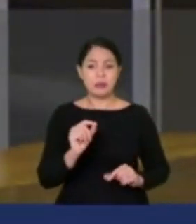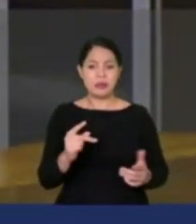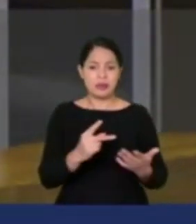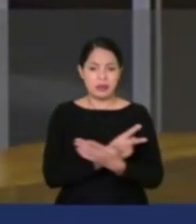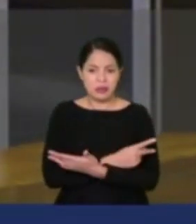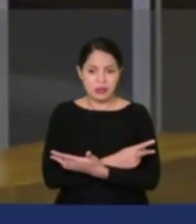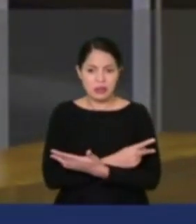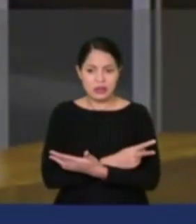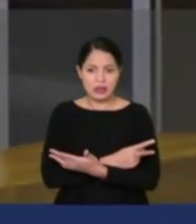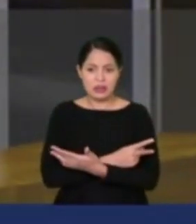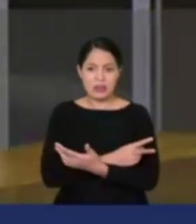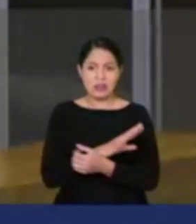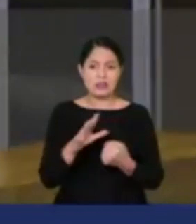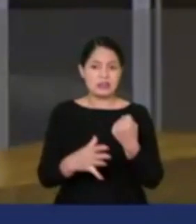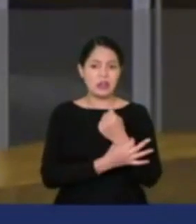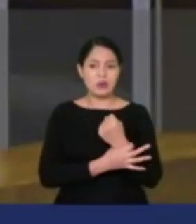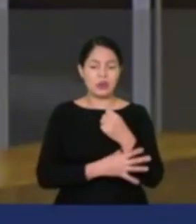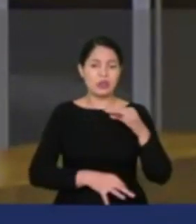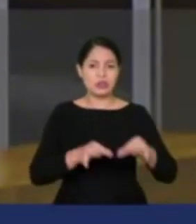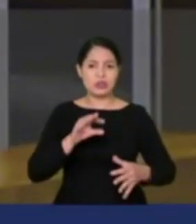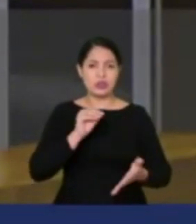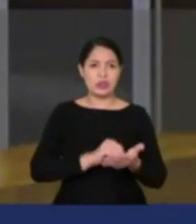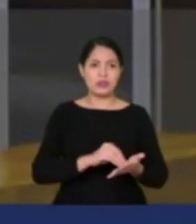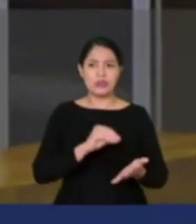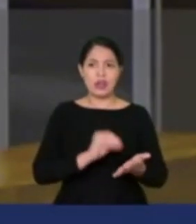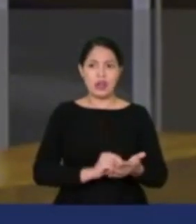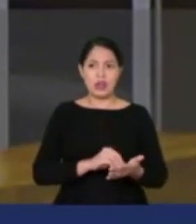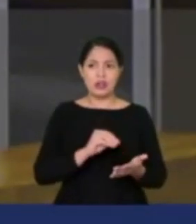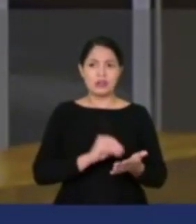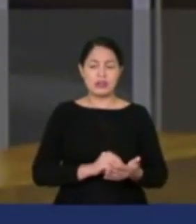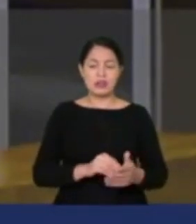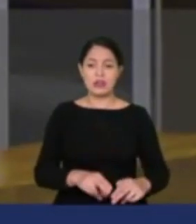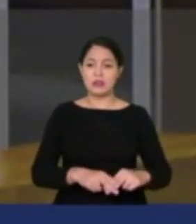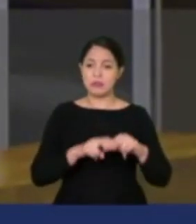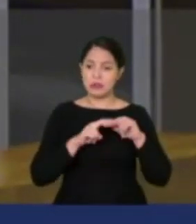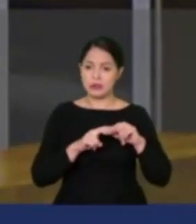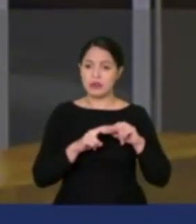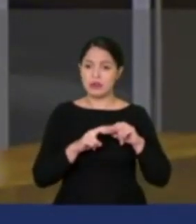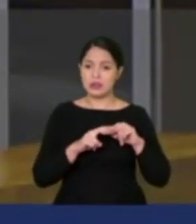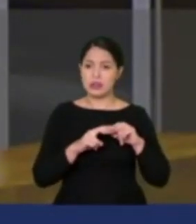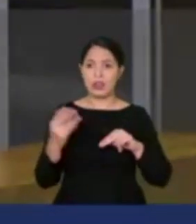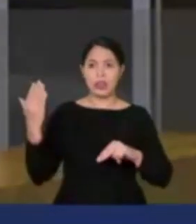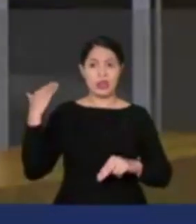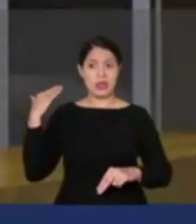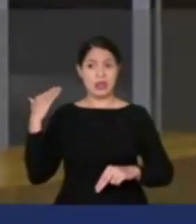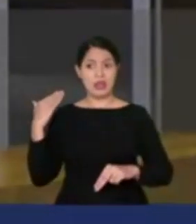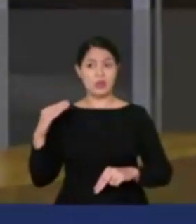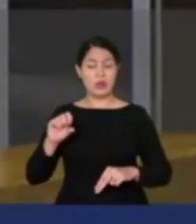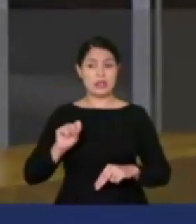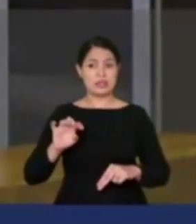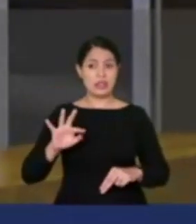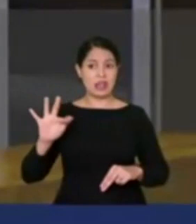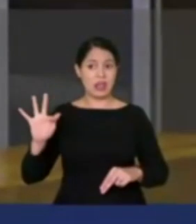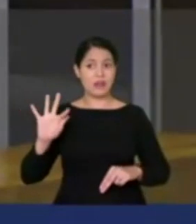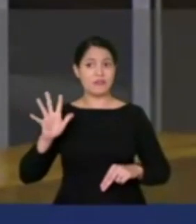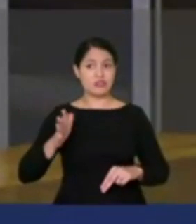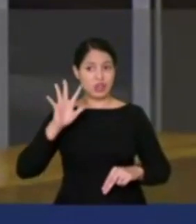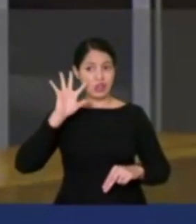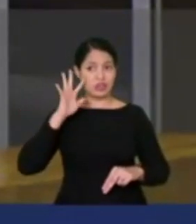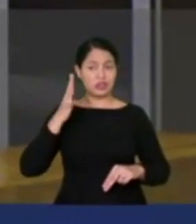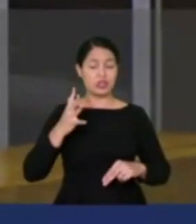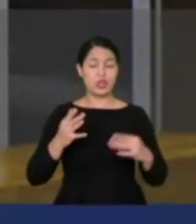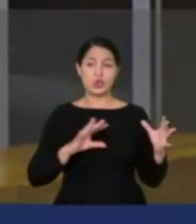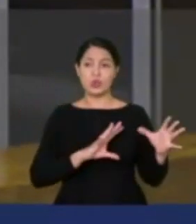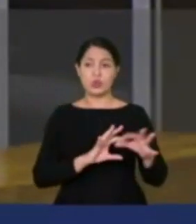grande insegurança jurídica, porque o Supremo já tinha decidido para outro lado, ou seja, pela prisão de quem está condenado em